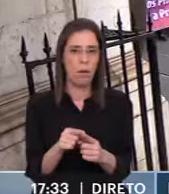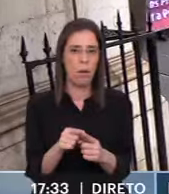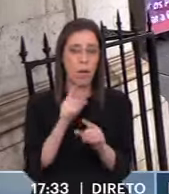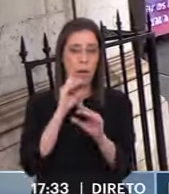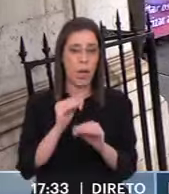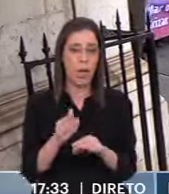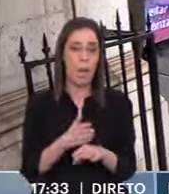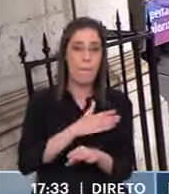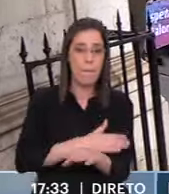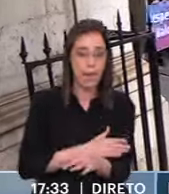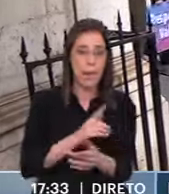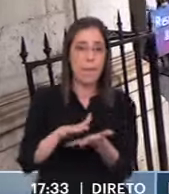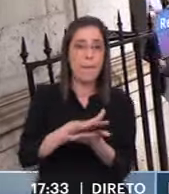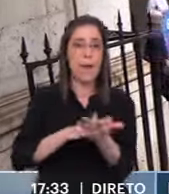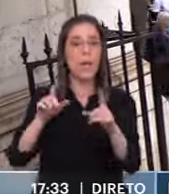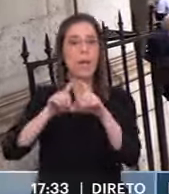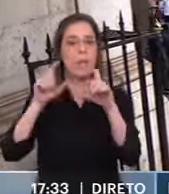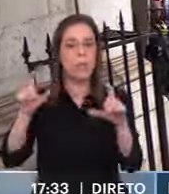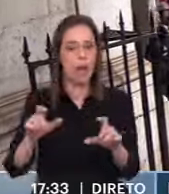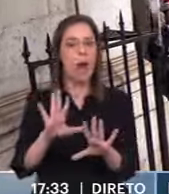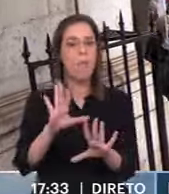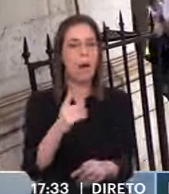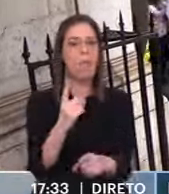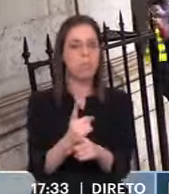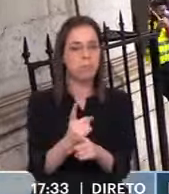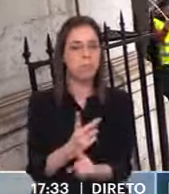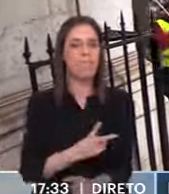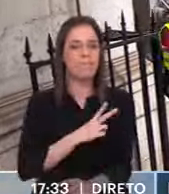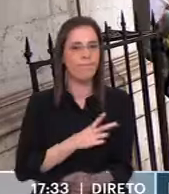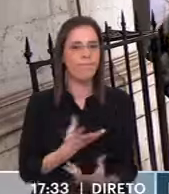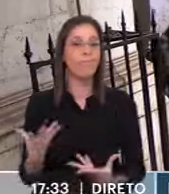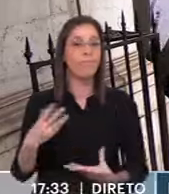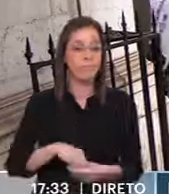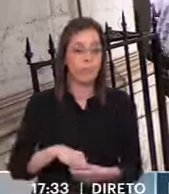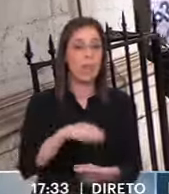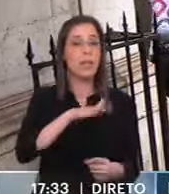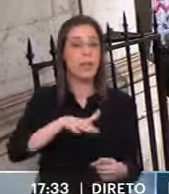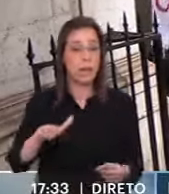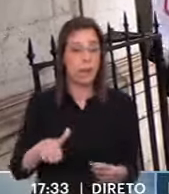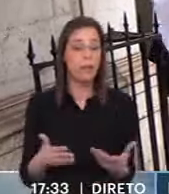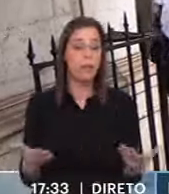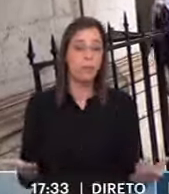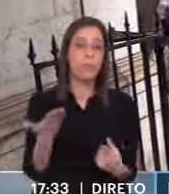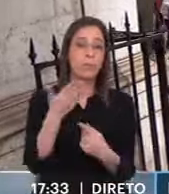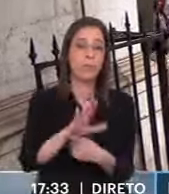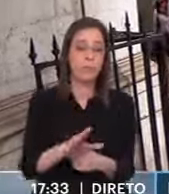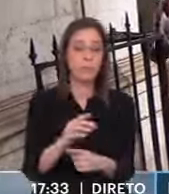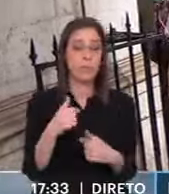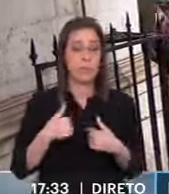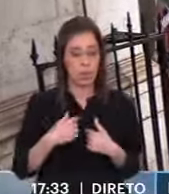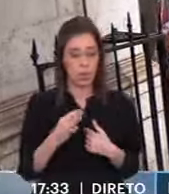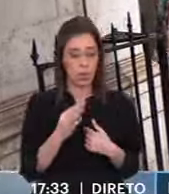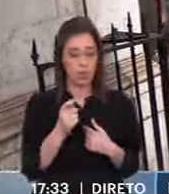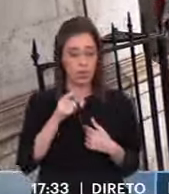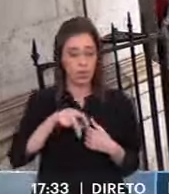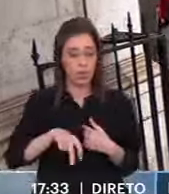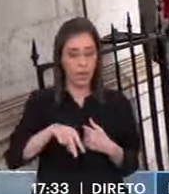educação pré-escolar, ensino básico e secundário, mas também o ensino superior e a ciência, sendo que, por exemplo, no caso da FENPROF,